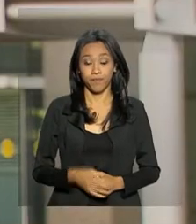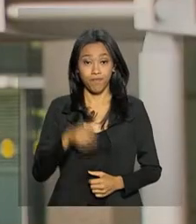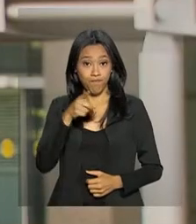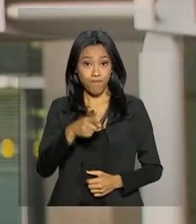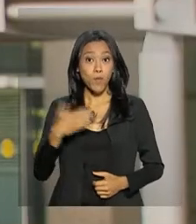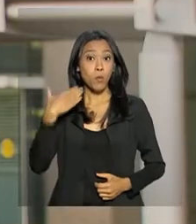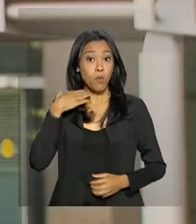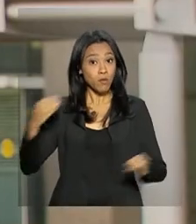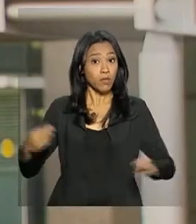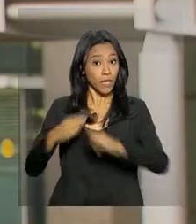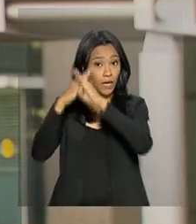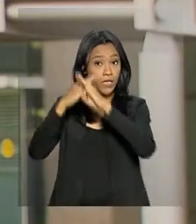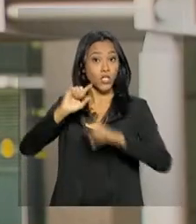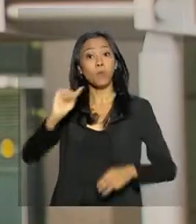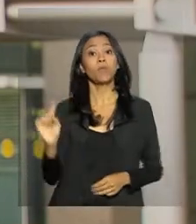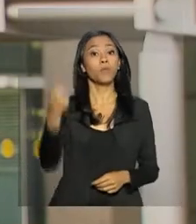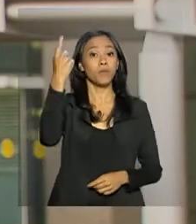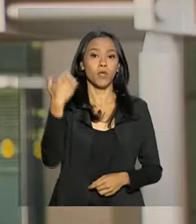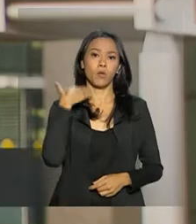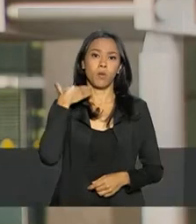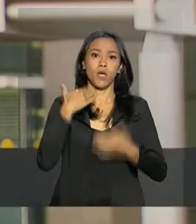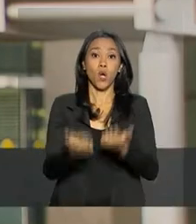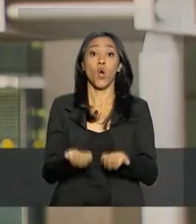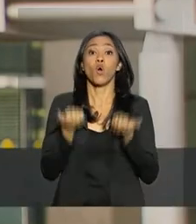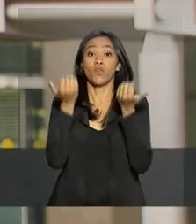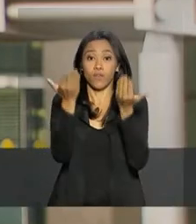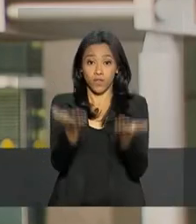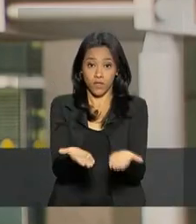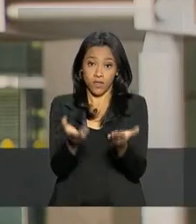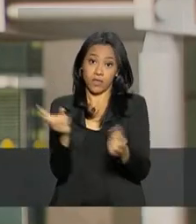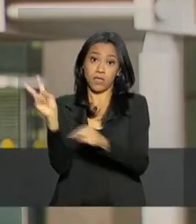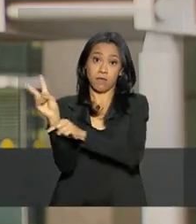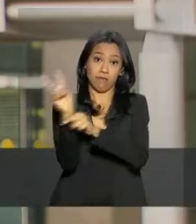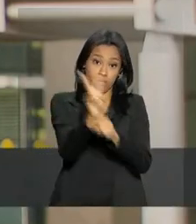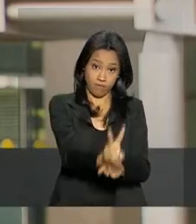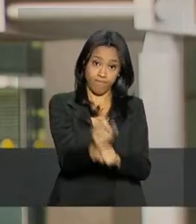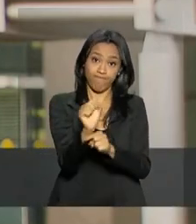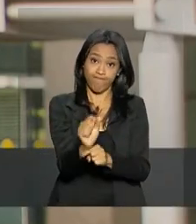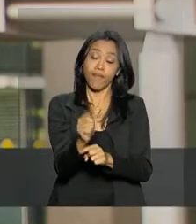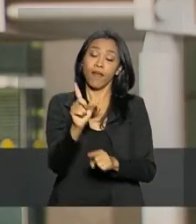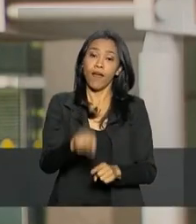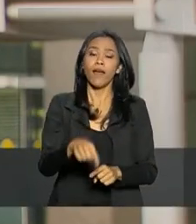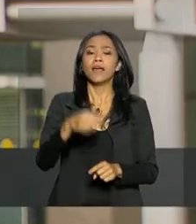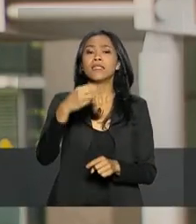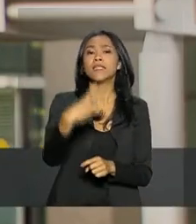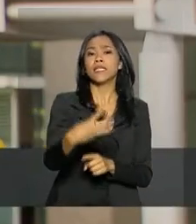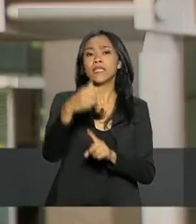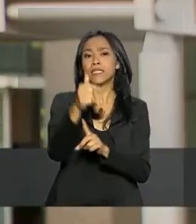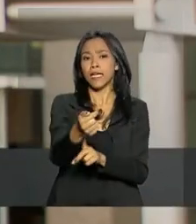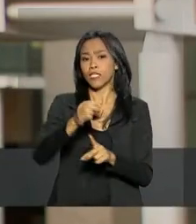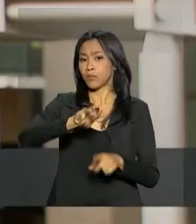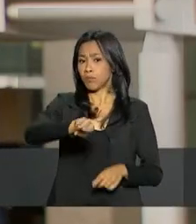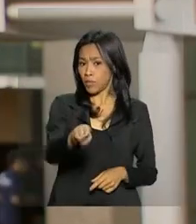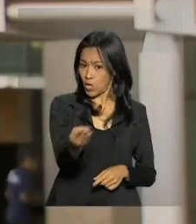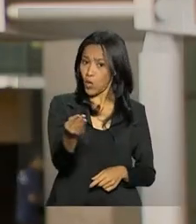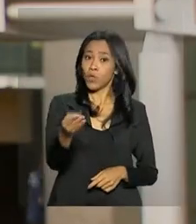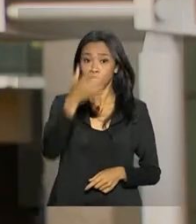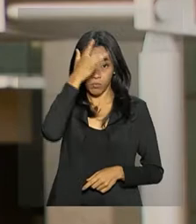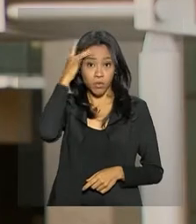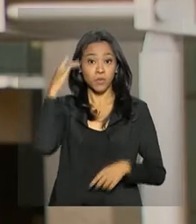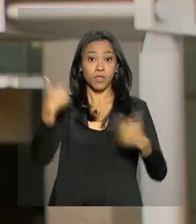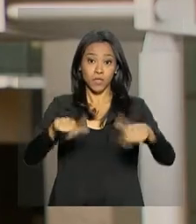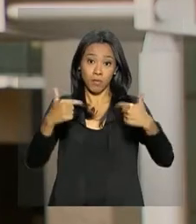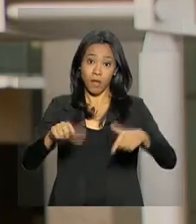caixa vai ser o primeiro banco a oferecer a linha de financiamento e pelo menos 37 milhões de trabalhadores devem